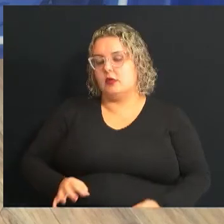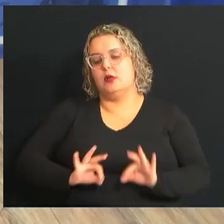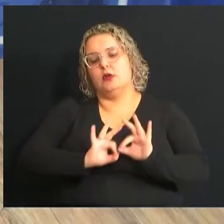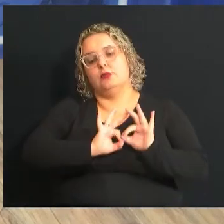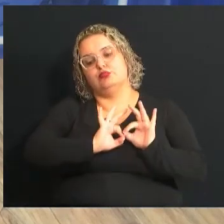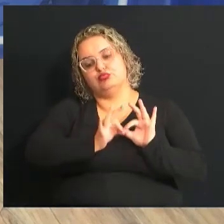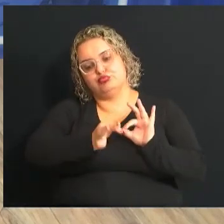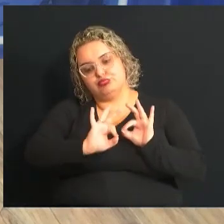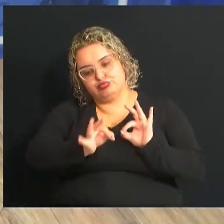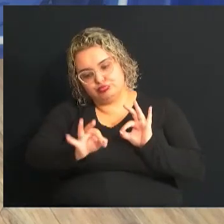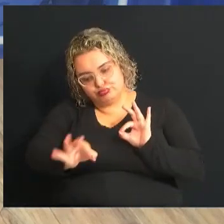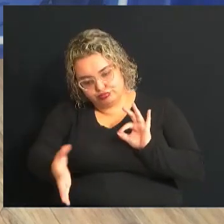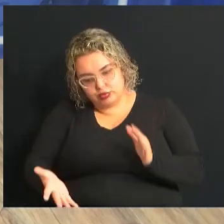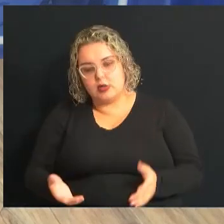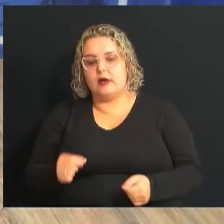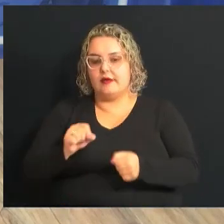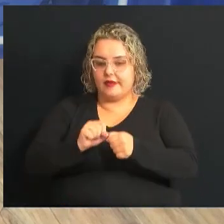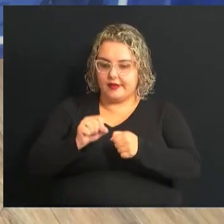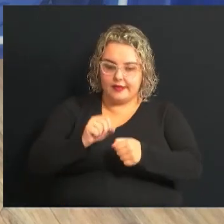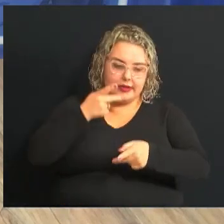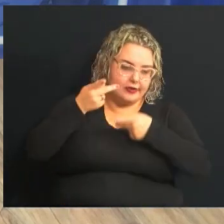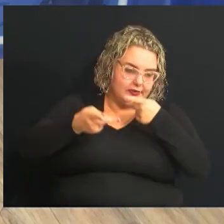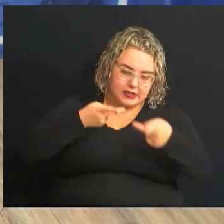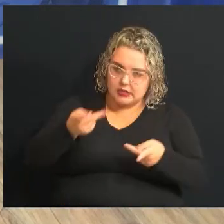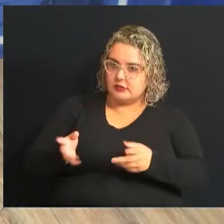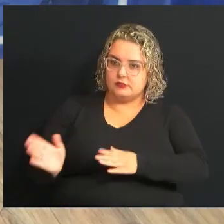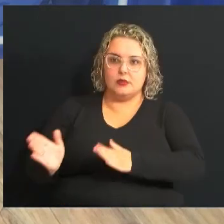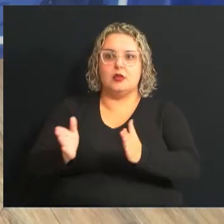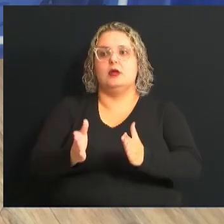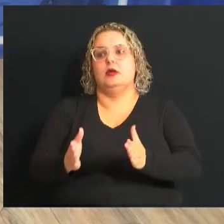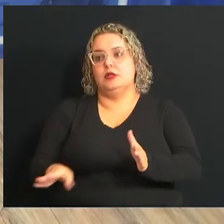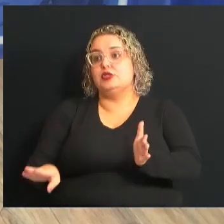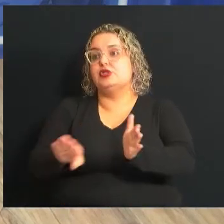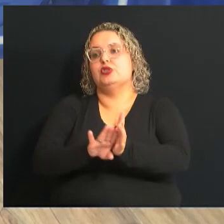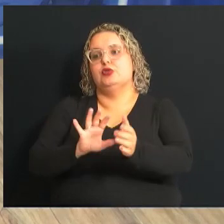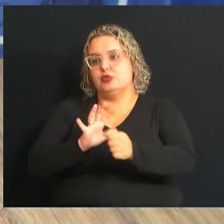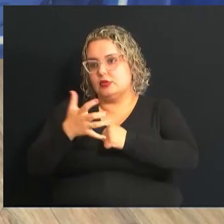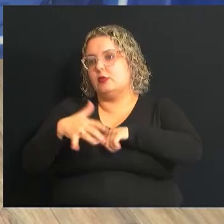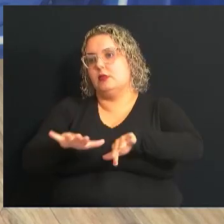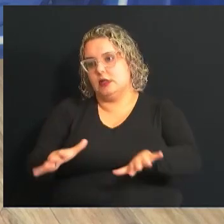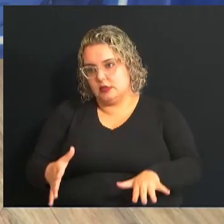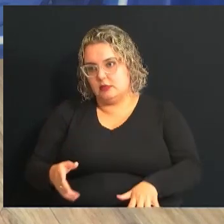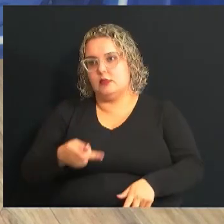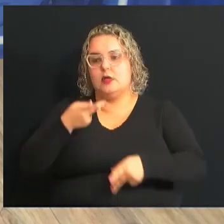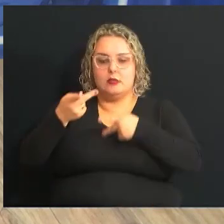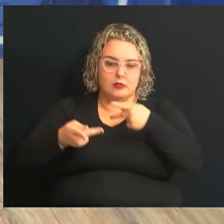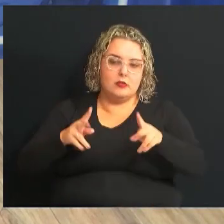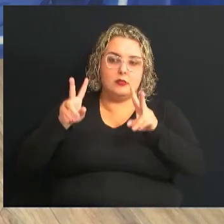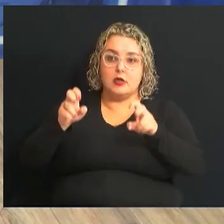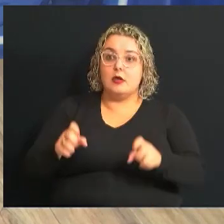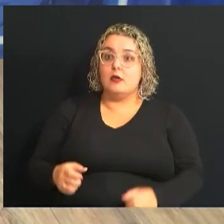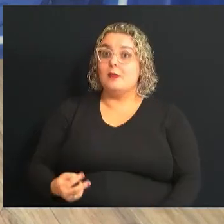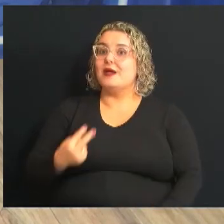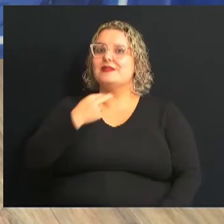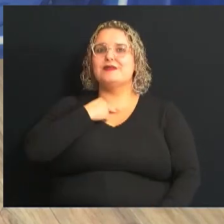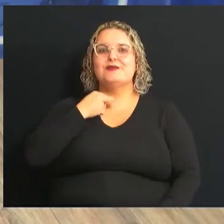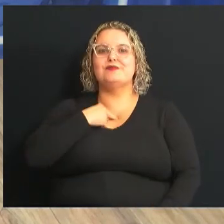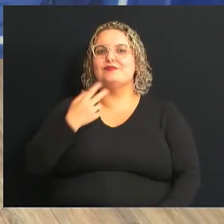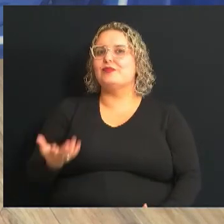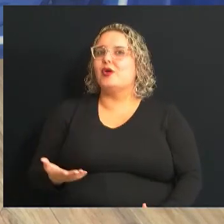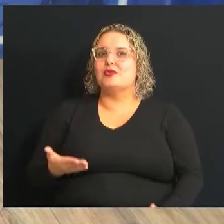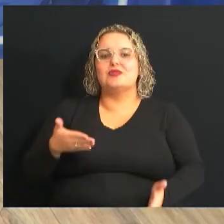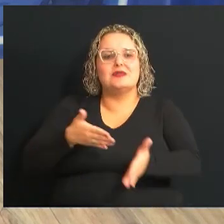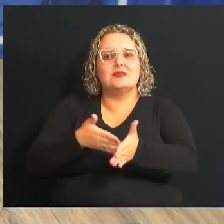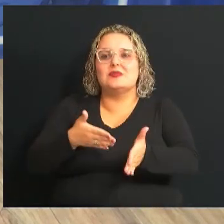percorrer. Eu acho que este assunto, ele veio mais à tona por conta da pandemia da Covid-19, mas ele não pode ficar estritamente